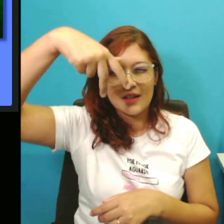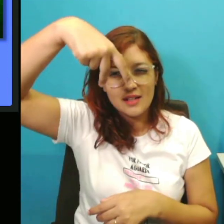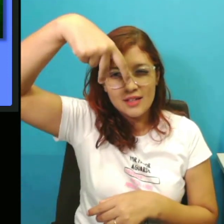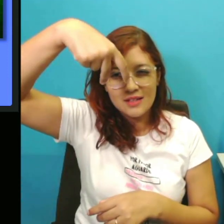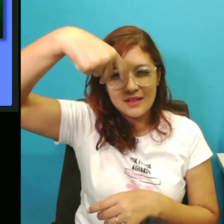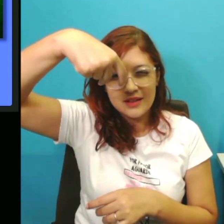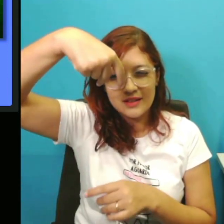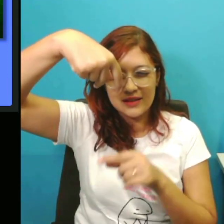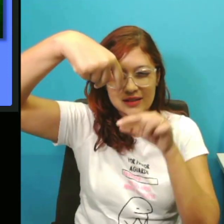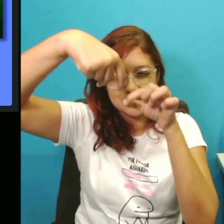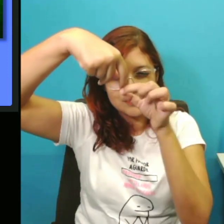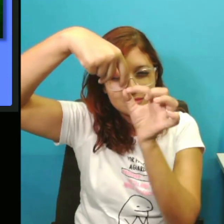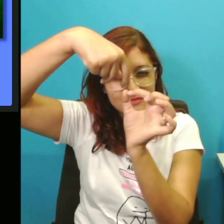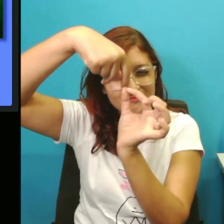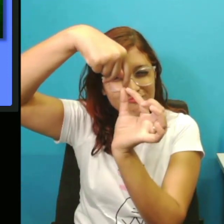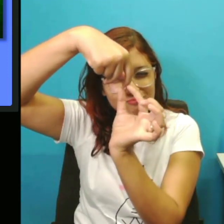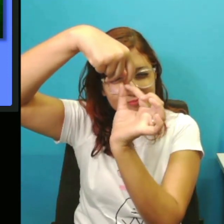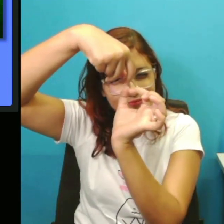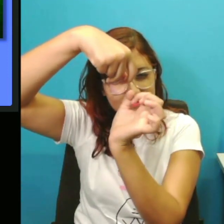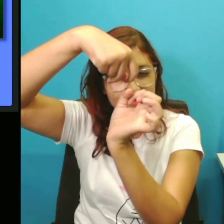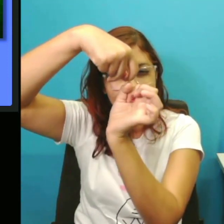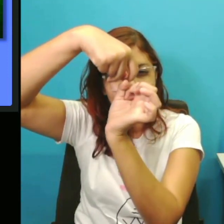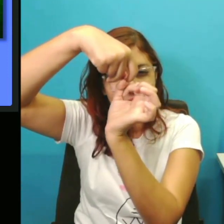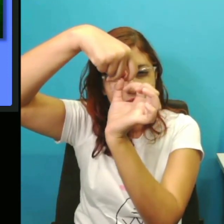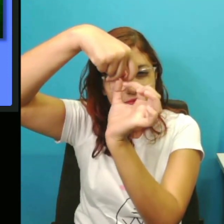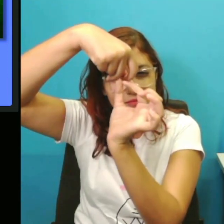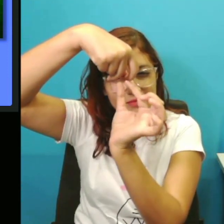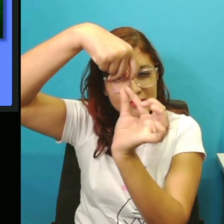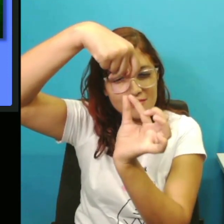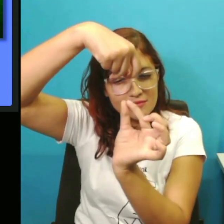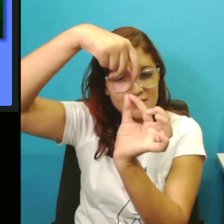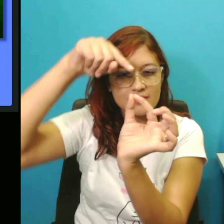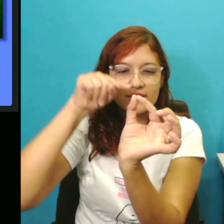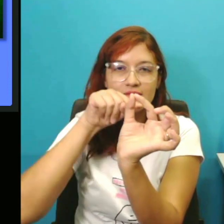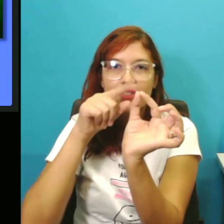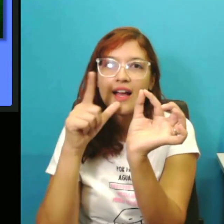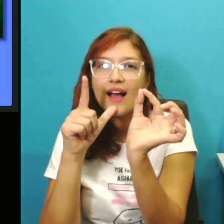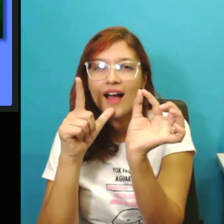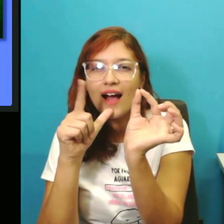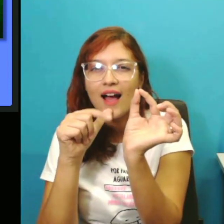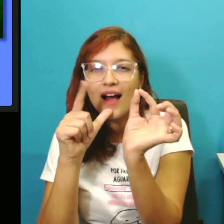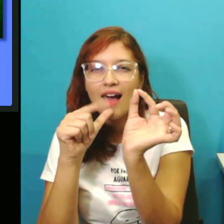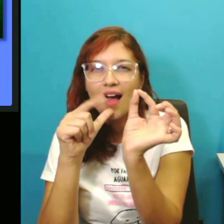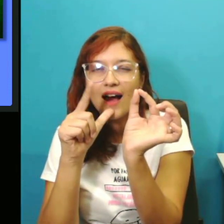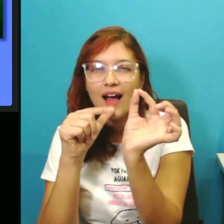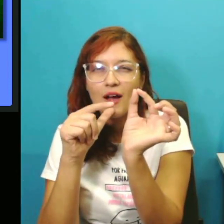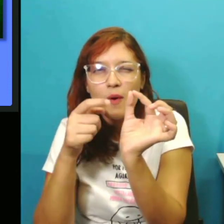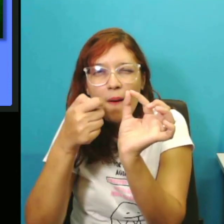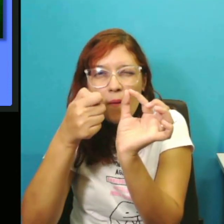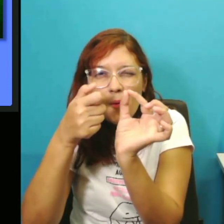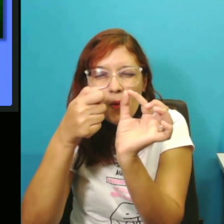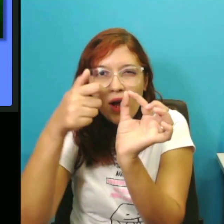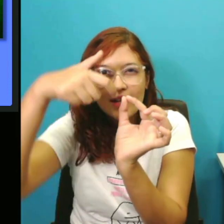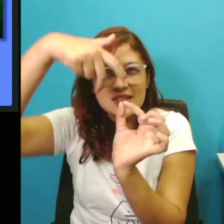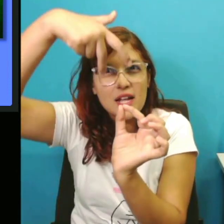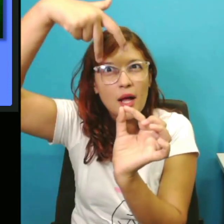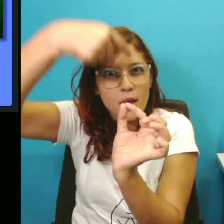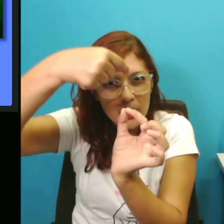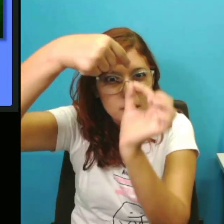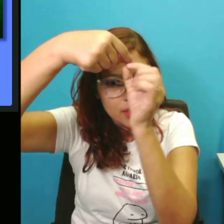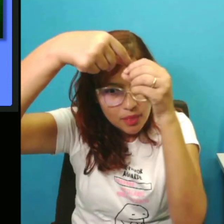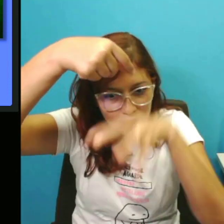com água presa, né, numa estrutura e vai deixar uma gotinha suspensa.